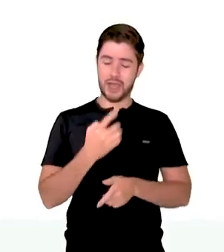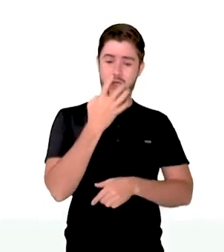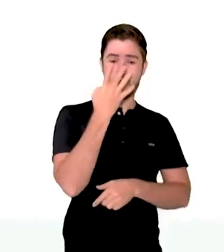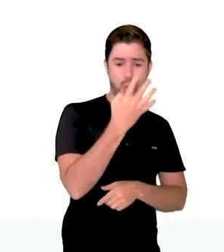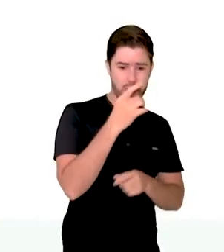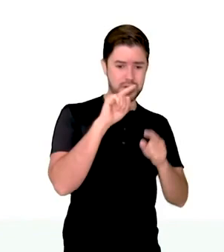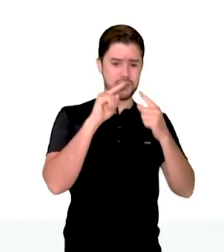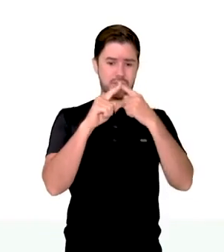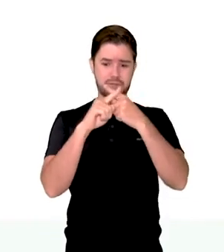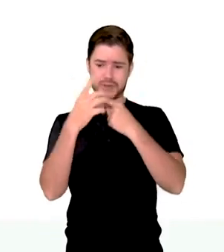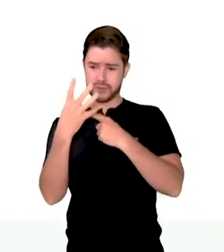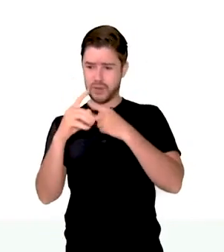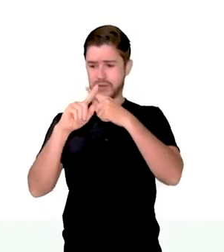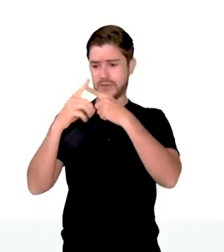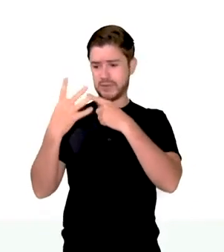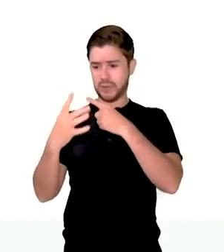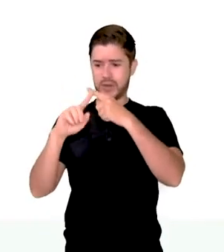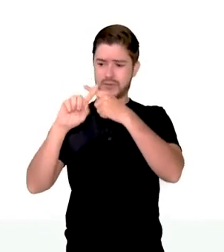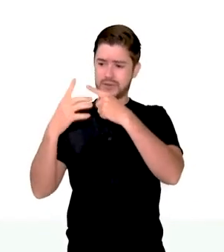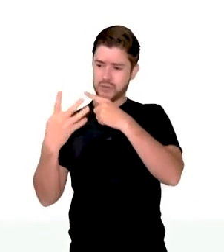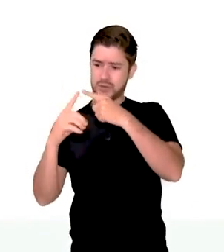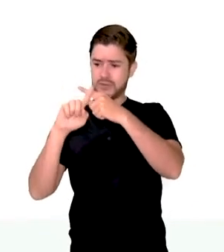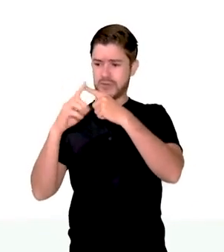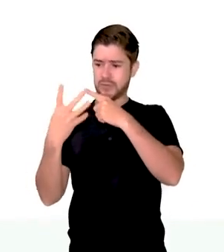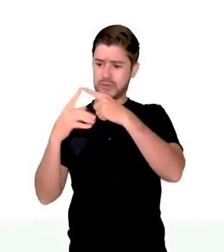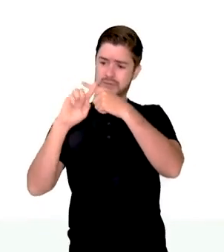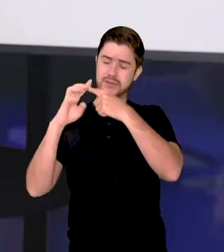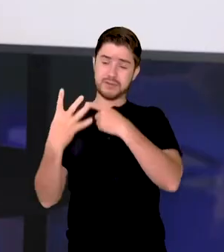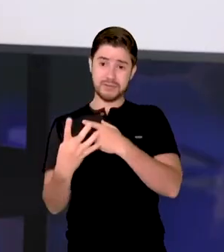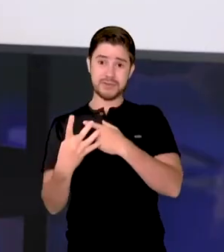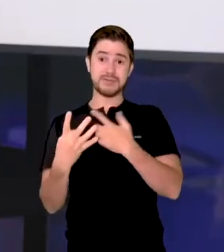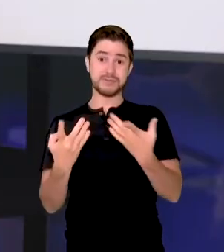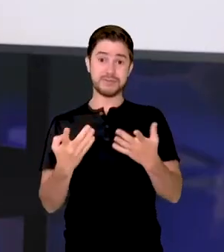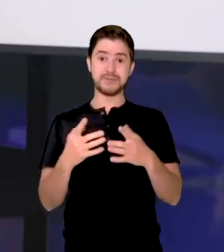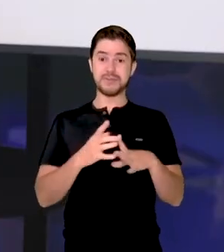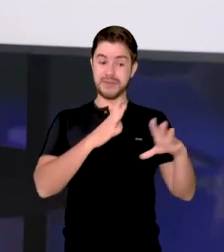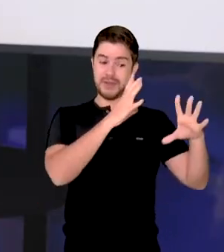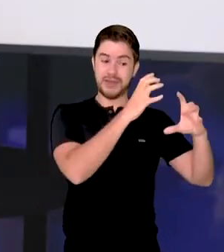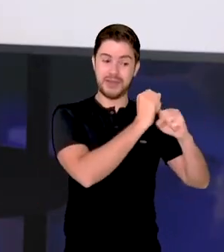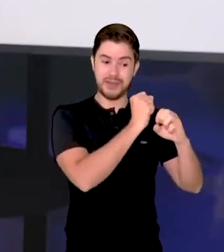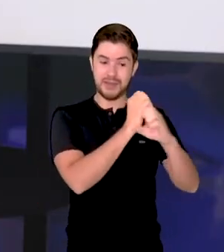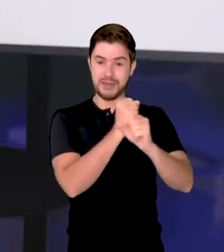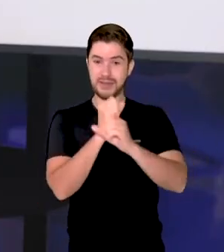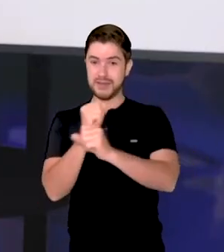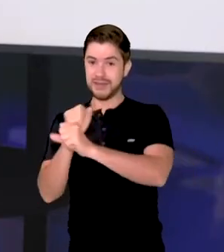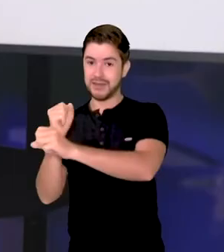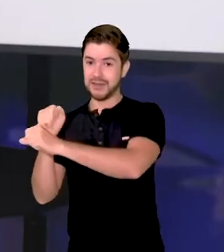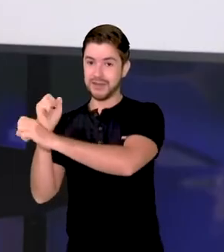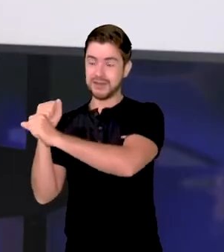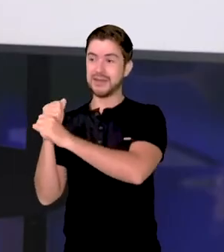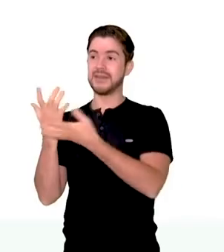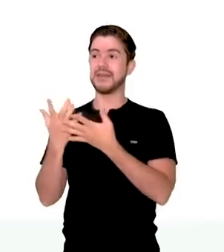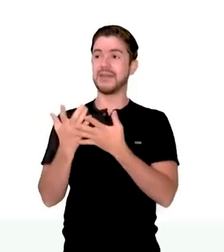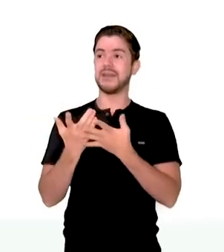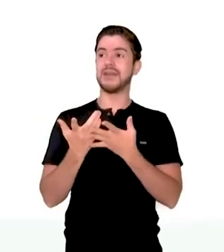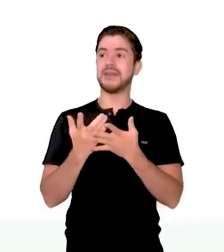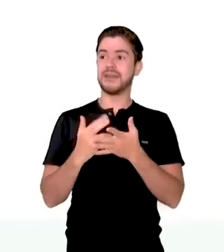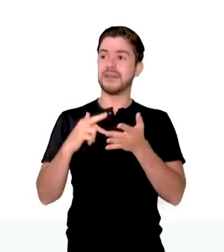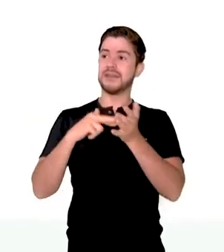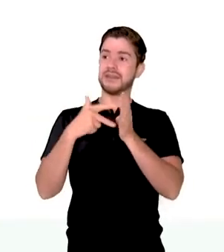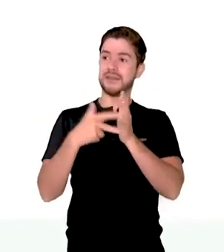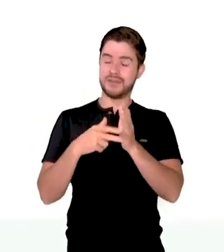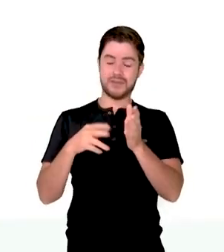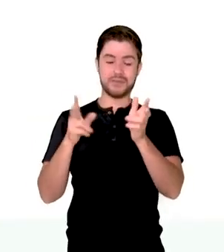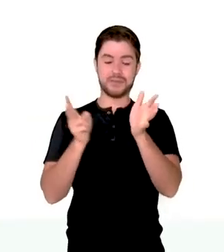4 x 4 x 4 x 4 Tudo bem galera fazendo essa multiplicação sempre dois a dois 4